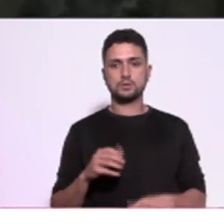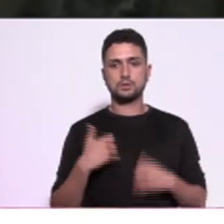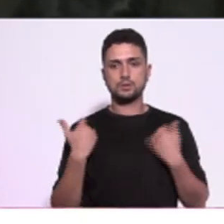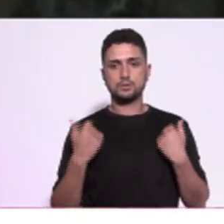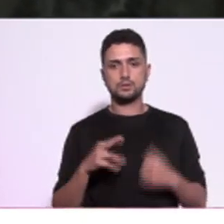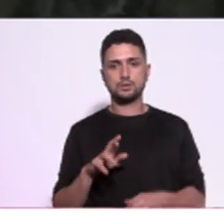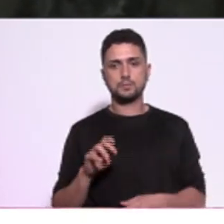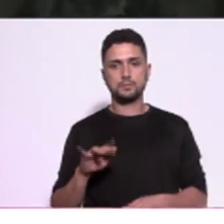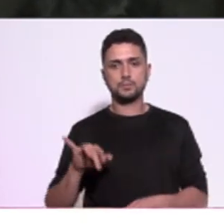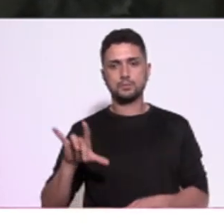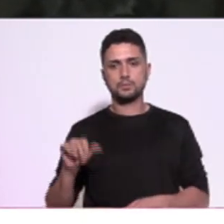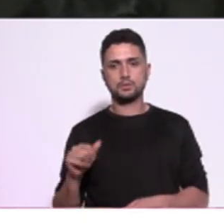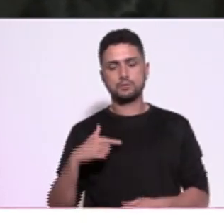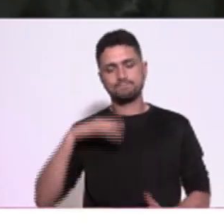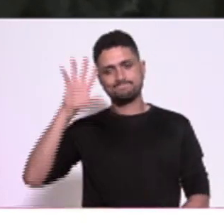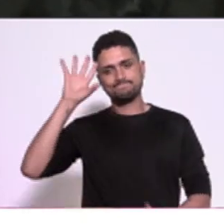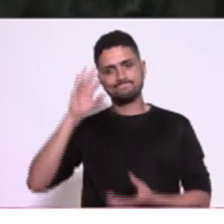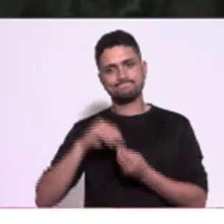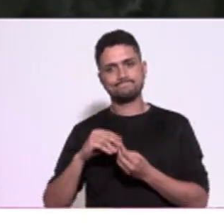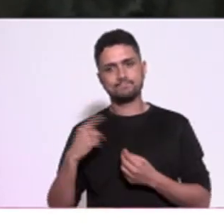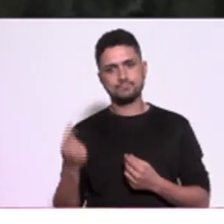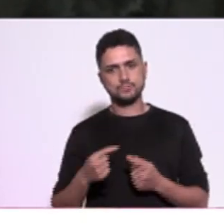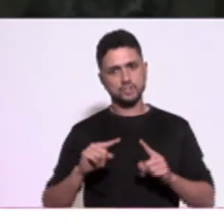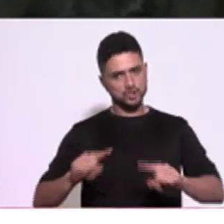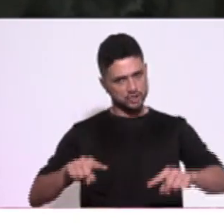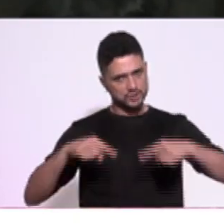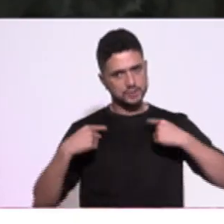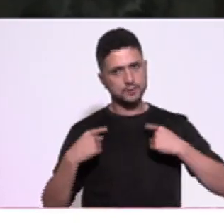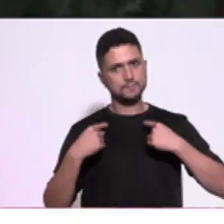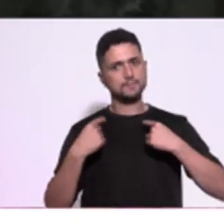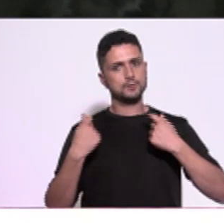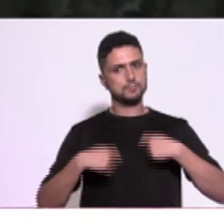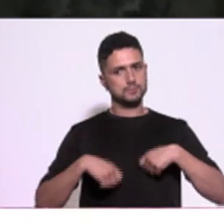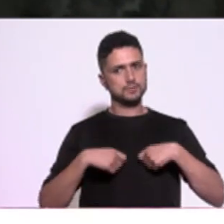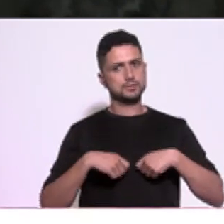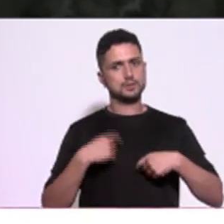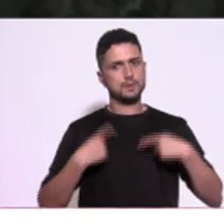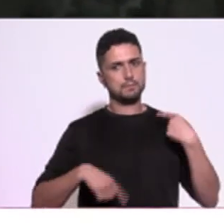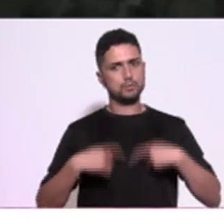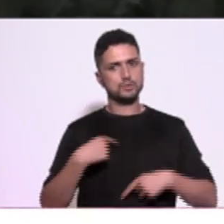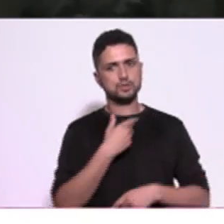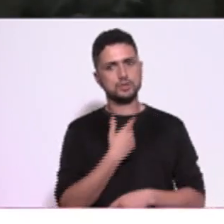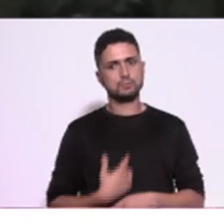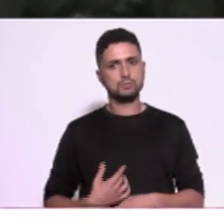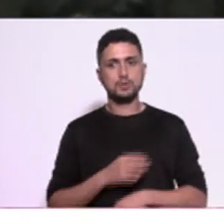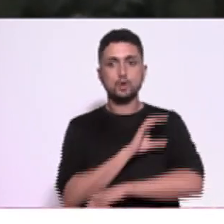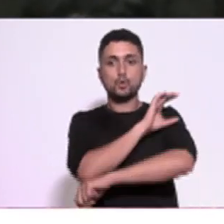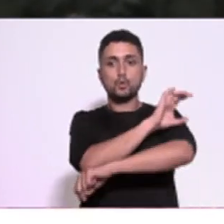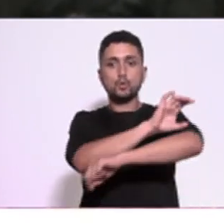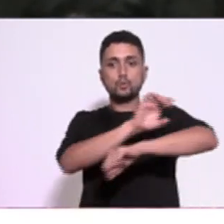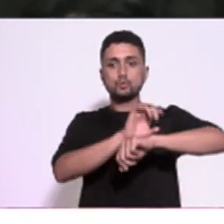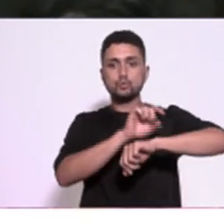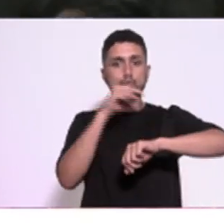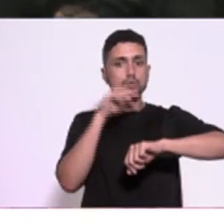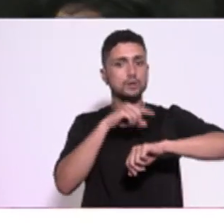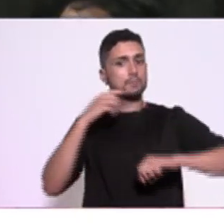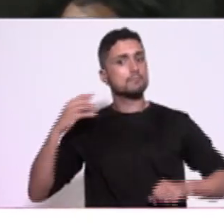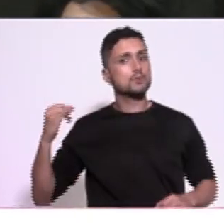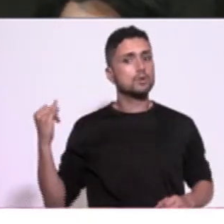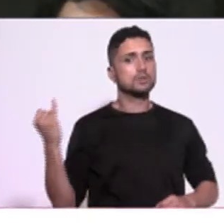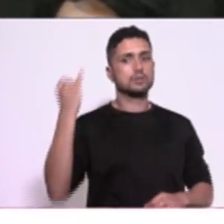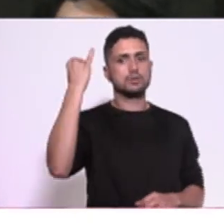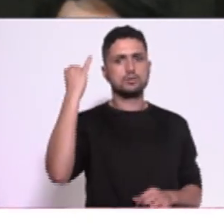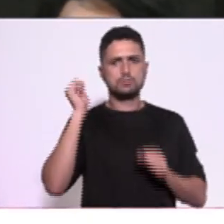meu entendimento, estamos diante do desafio de manter uma política pública de cultura. Estamos diante do desafio